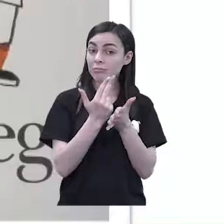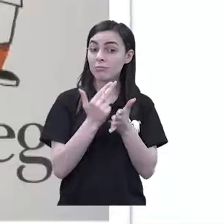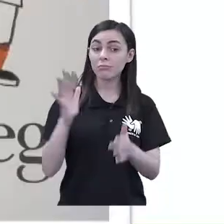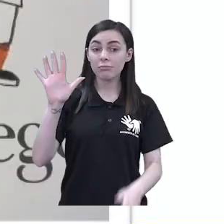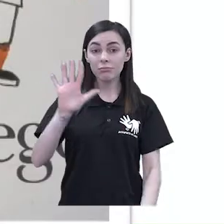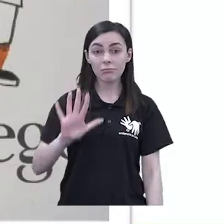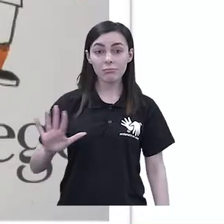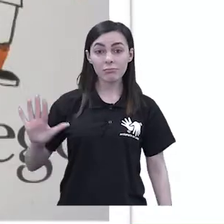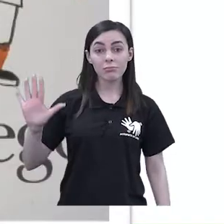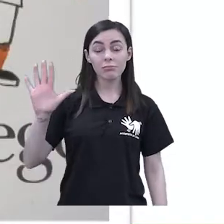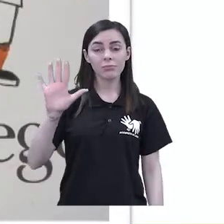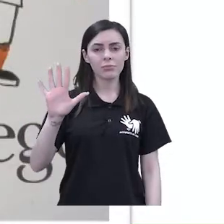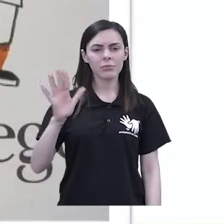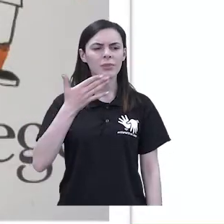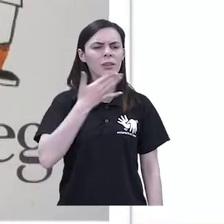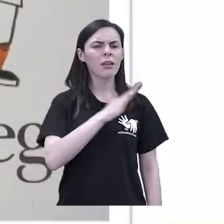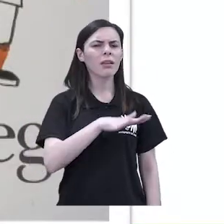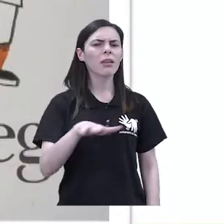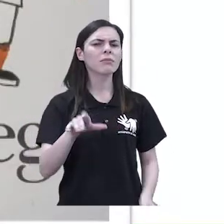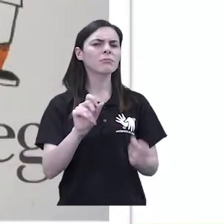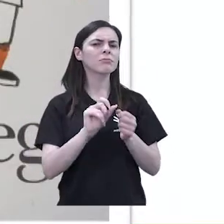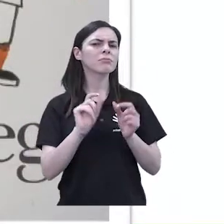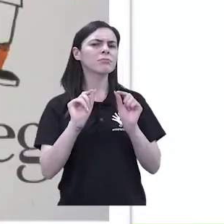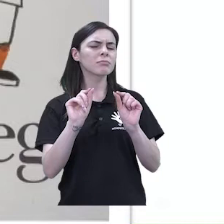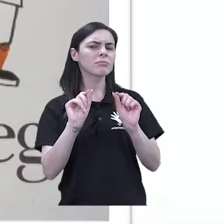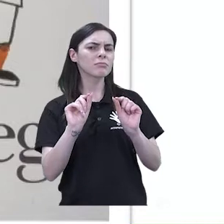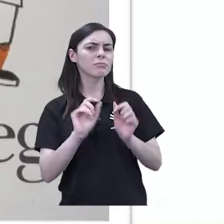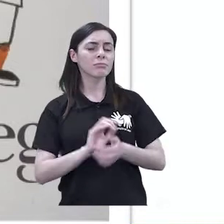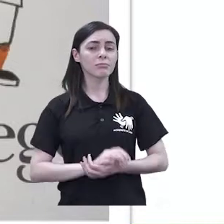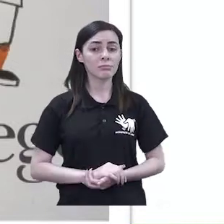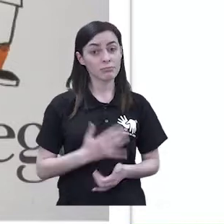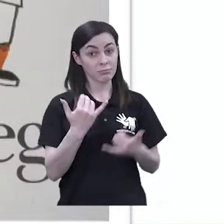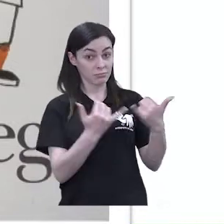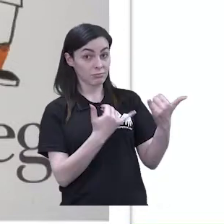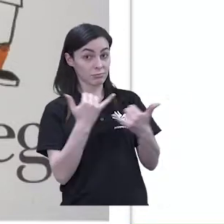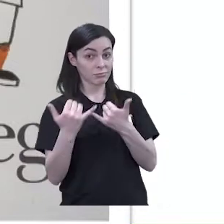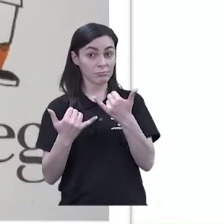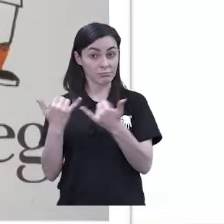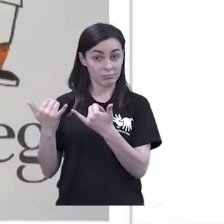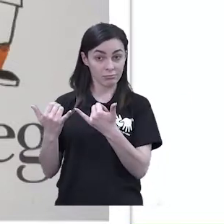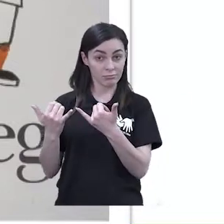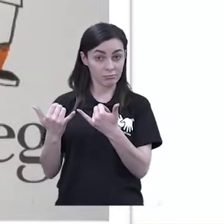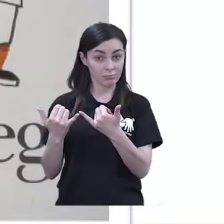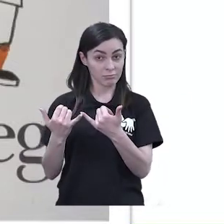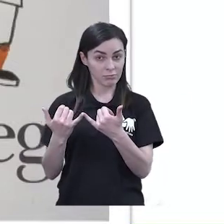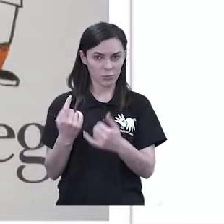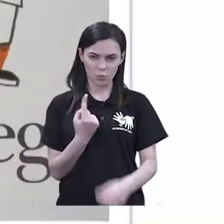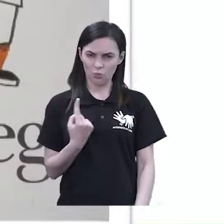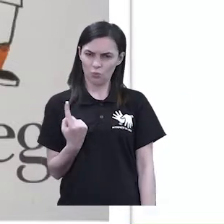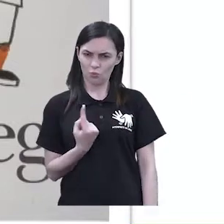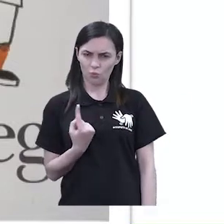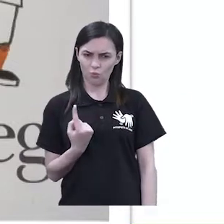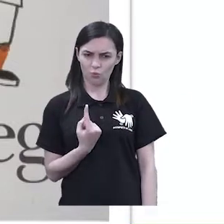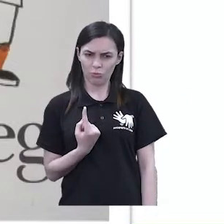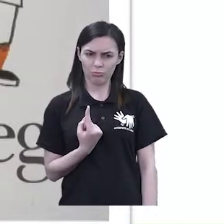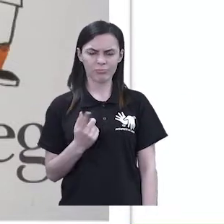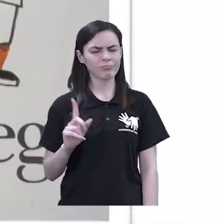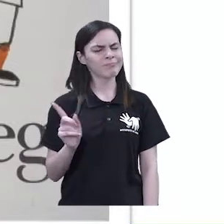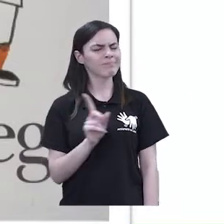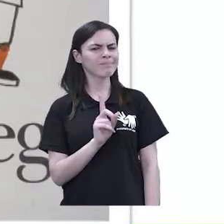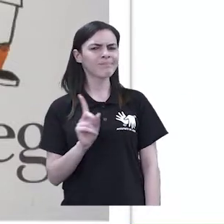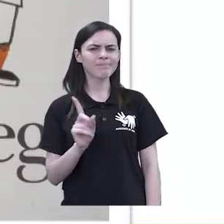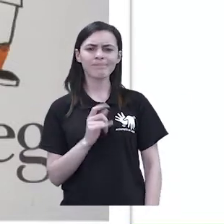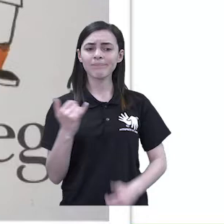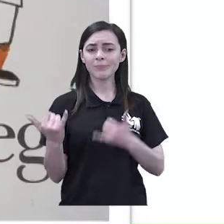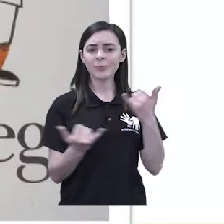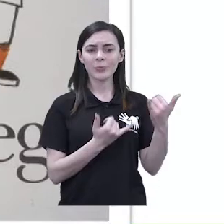ilustração. O que as crianças estão fazendo? Elas estão brincando. Estão brincando sozinhas?